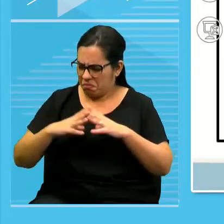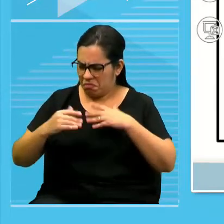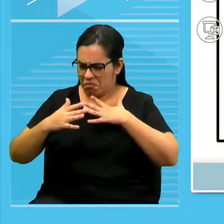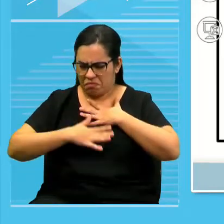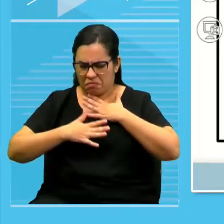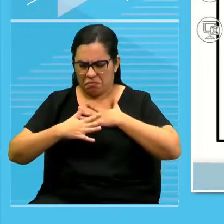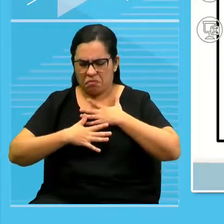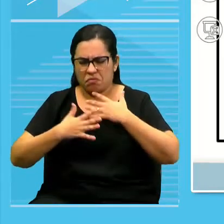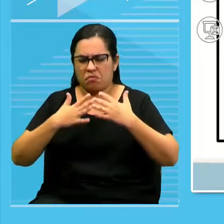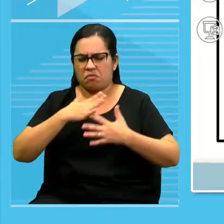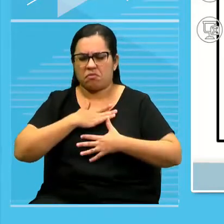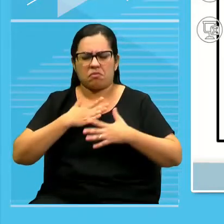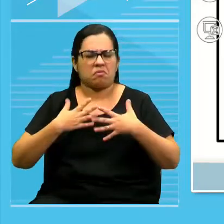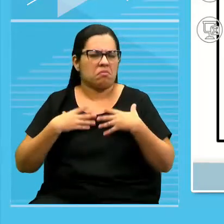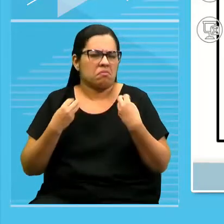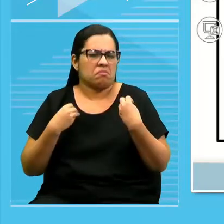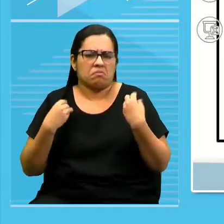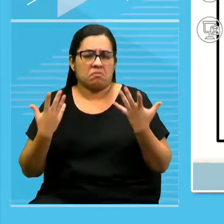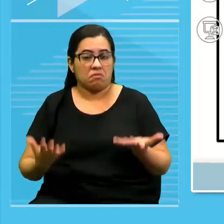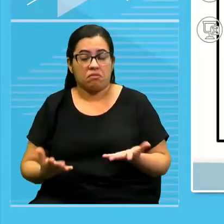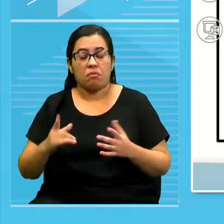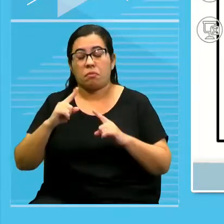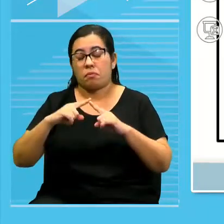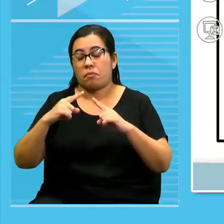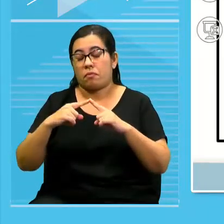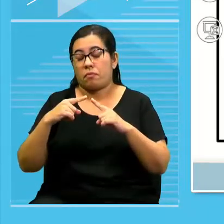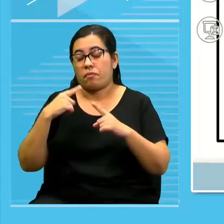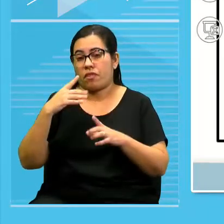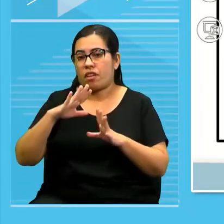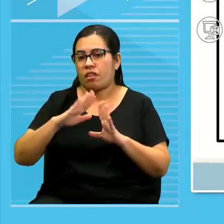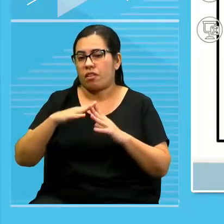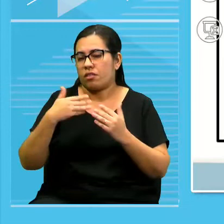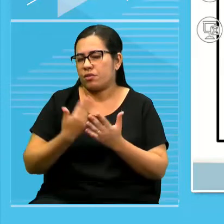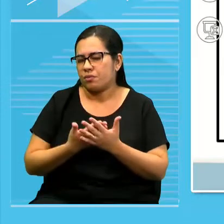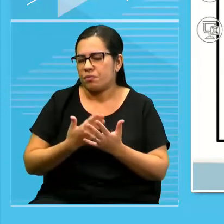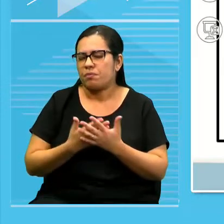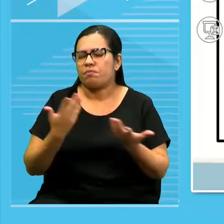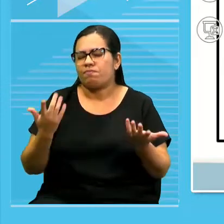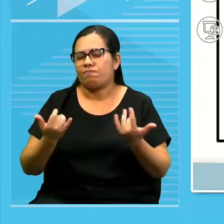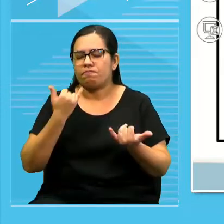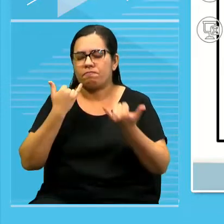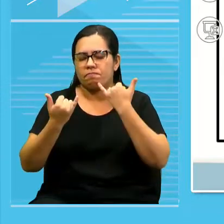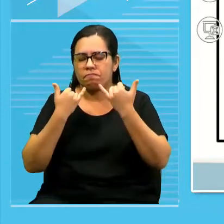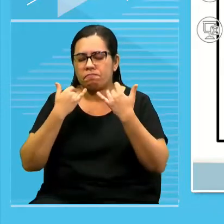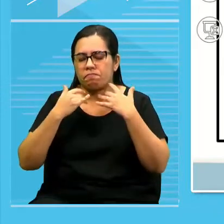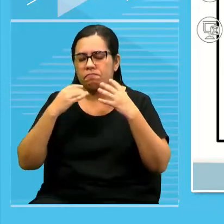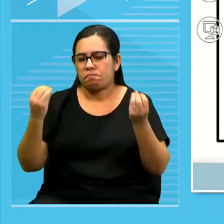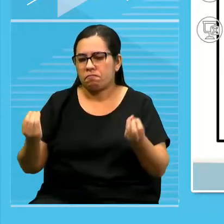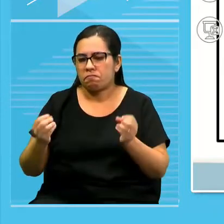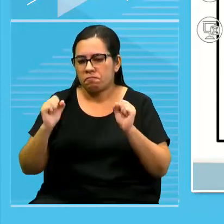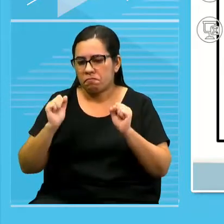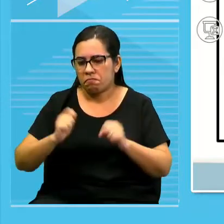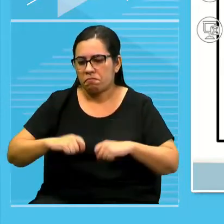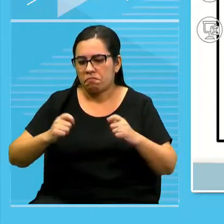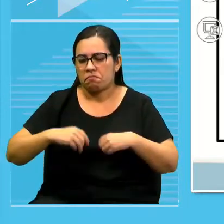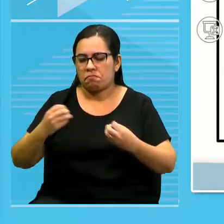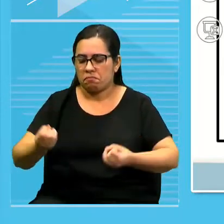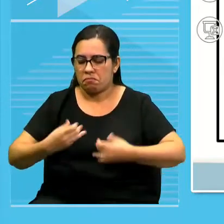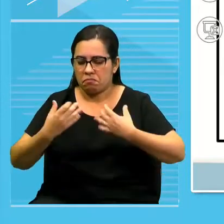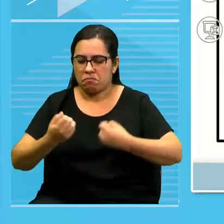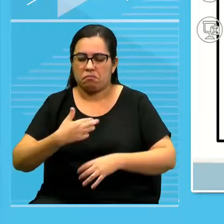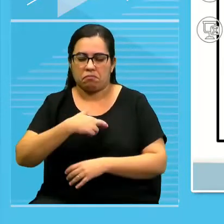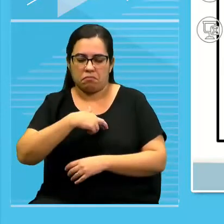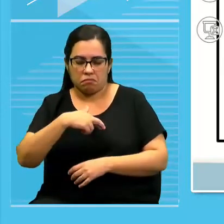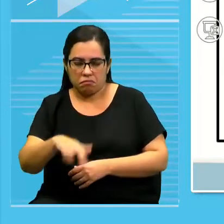espiritualidade bom gente porque a escola ela também tem esse papel de informar sobre questões religiosas